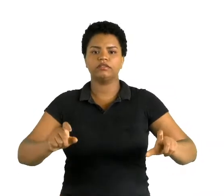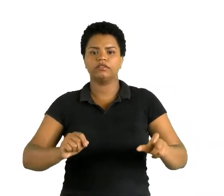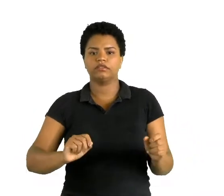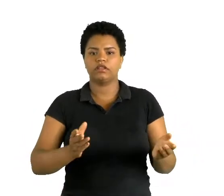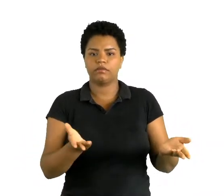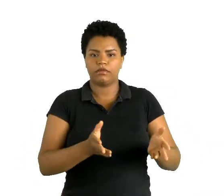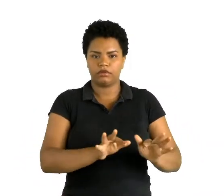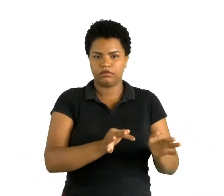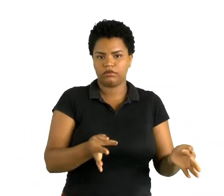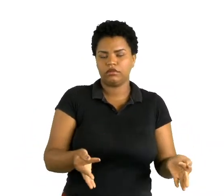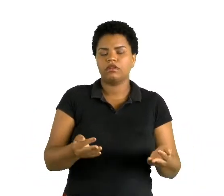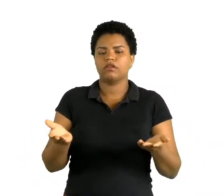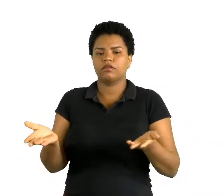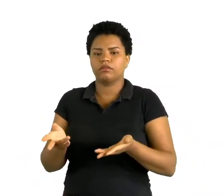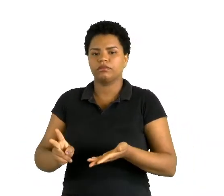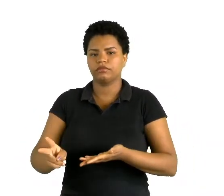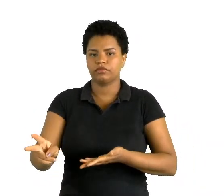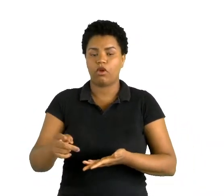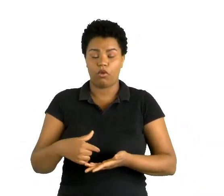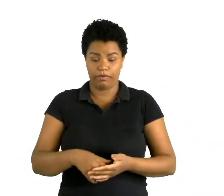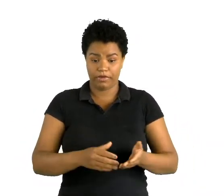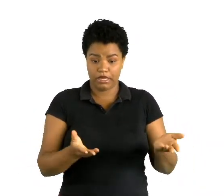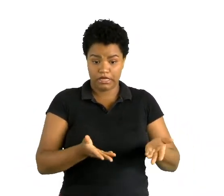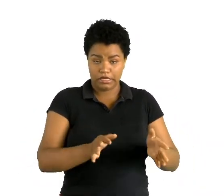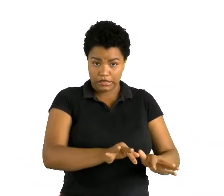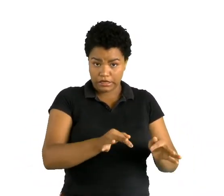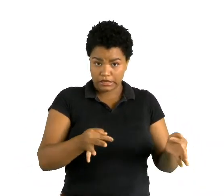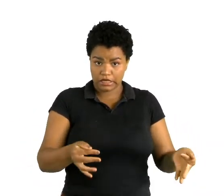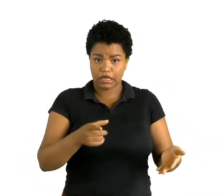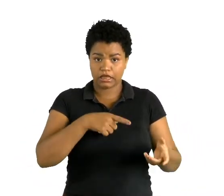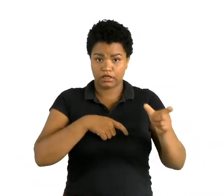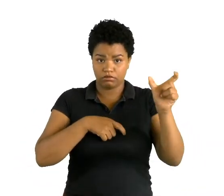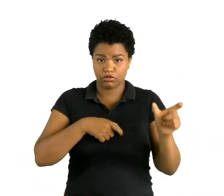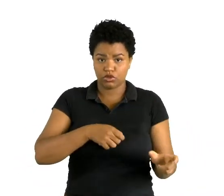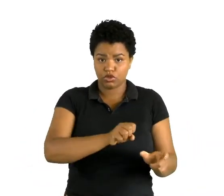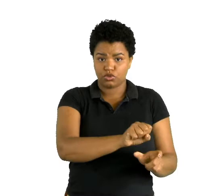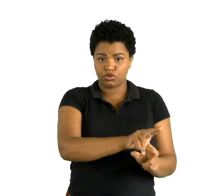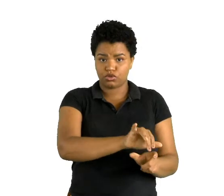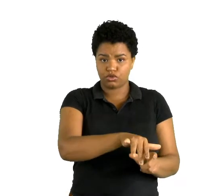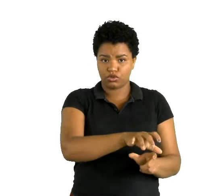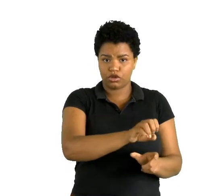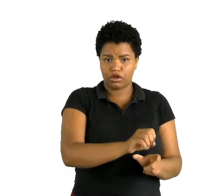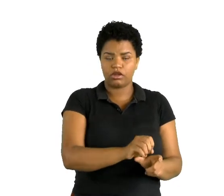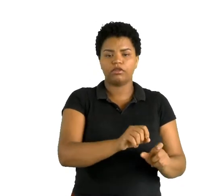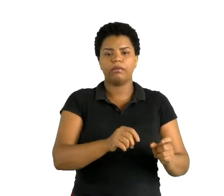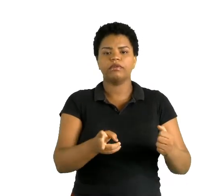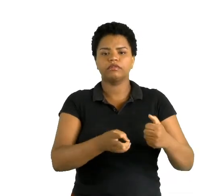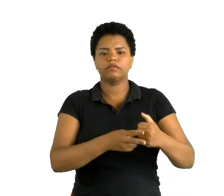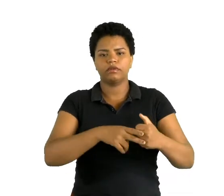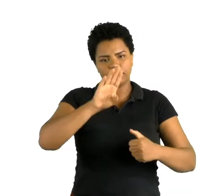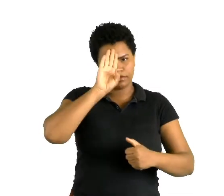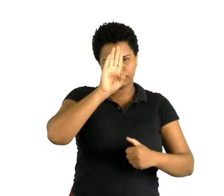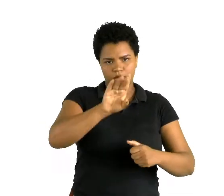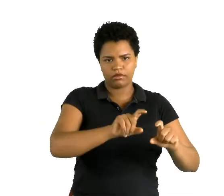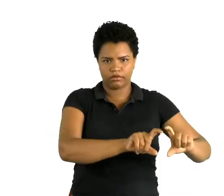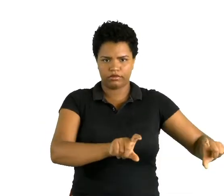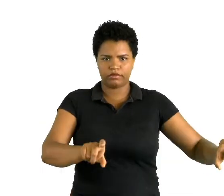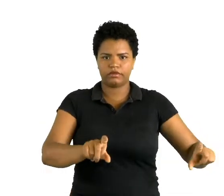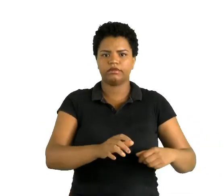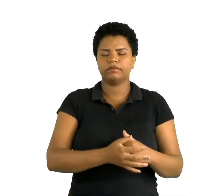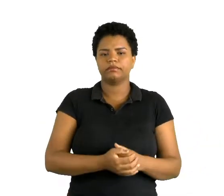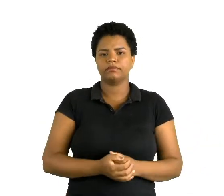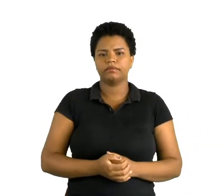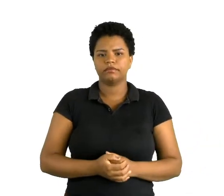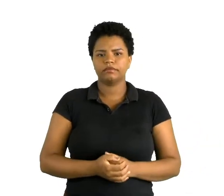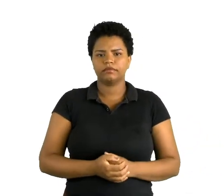No Simple Present, ele é formado pelo sujeito mais o verbo principal da oração, né? Qual que é o verbo principal da oração?